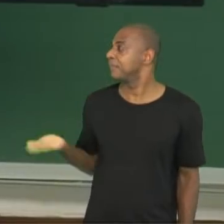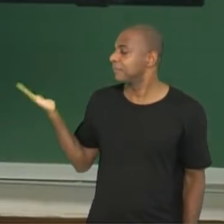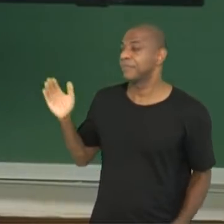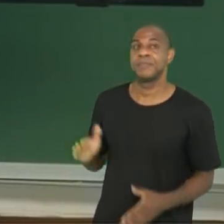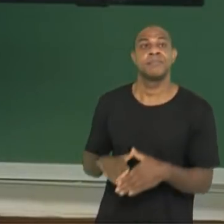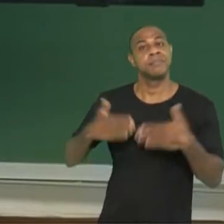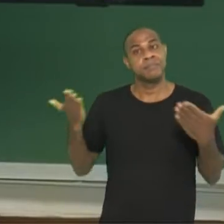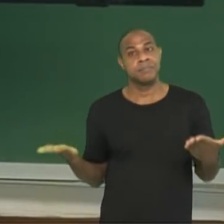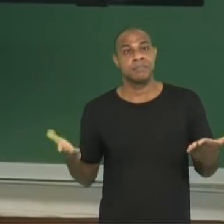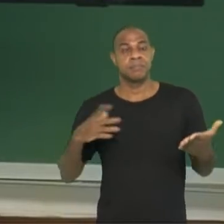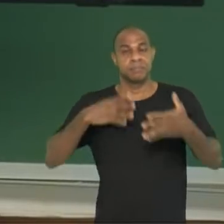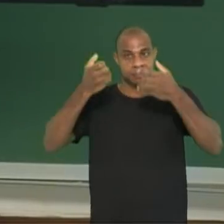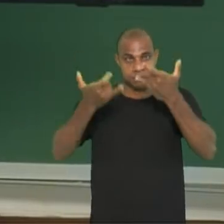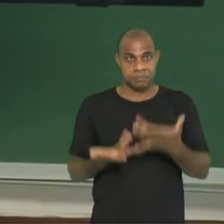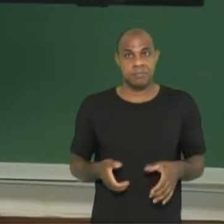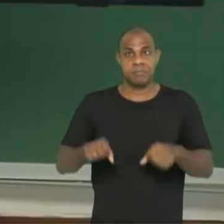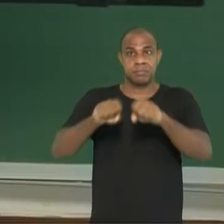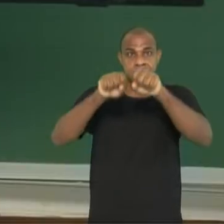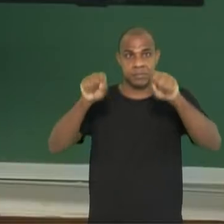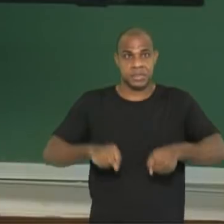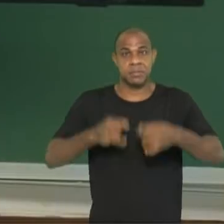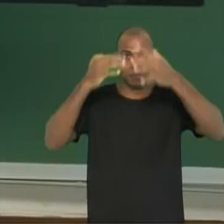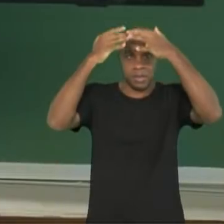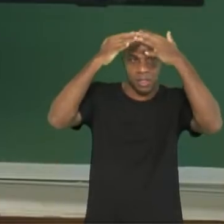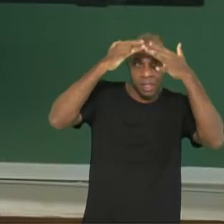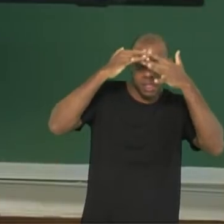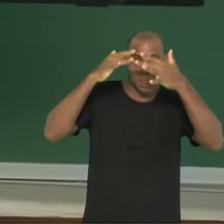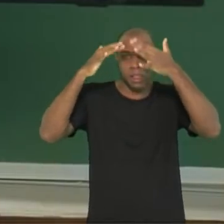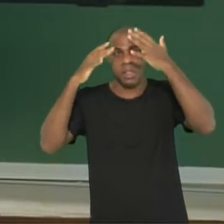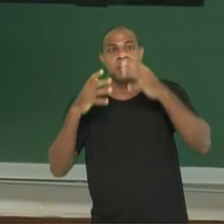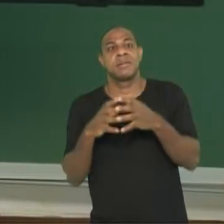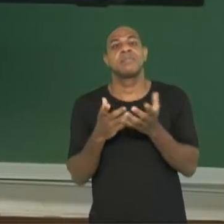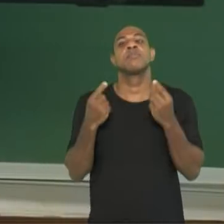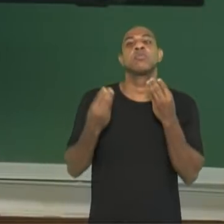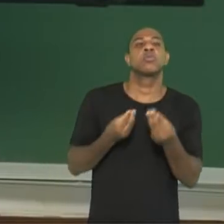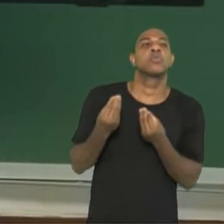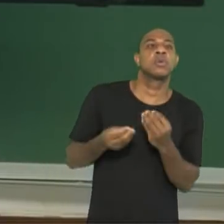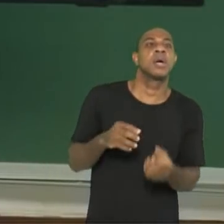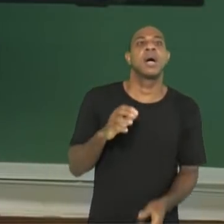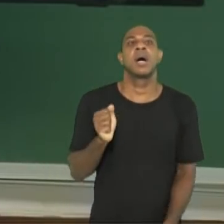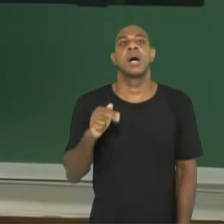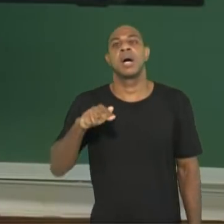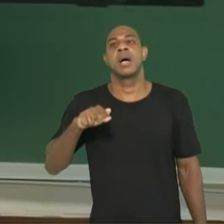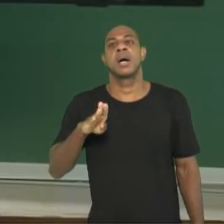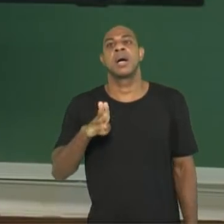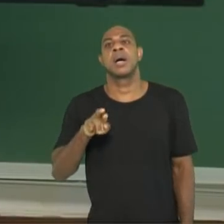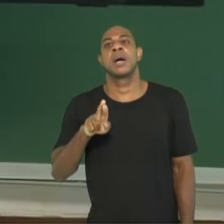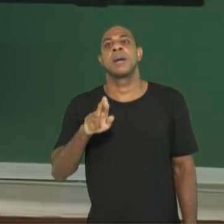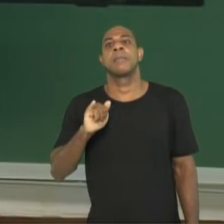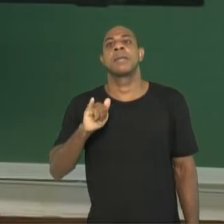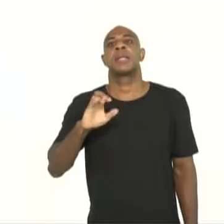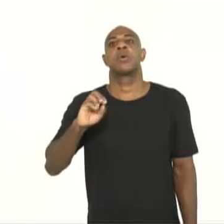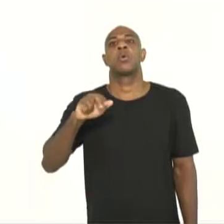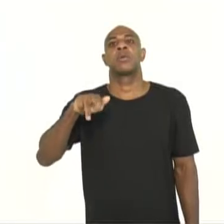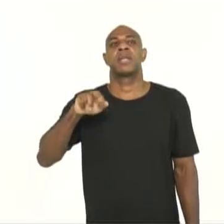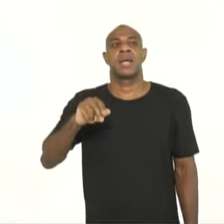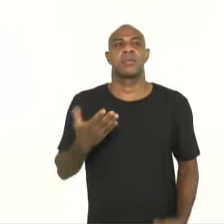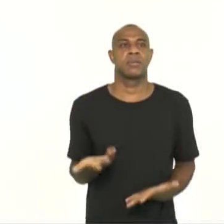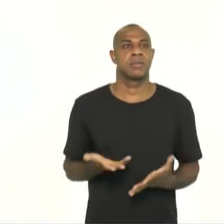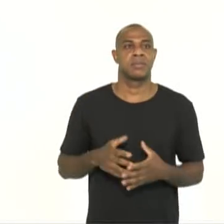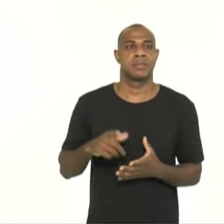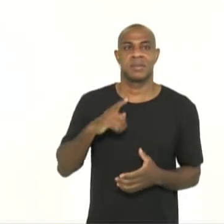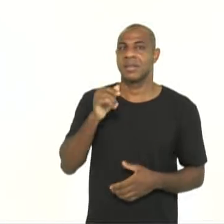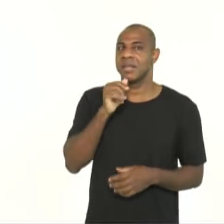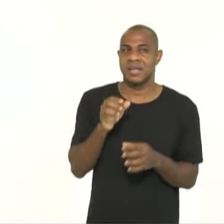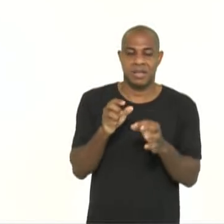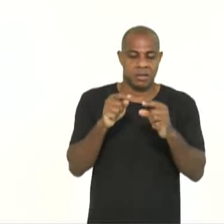Quando a gente fala de sistema nervoso desses animais, é um sistema nervoso ganglionar. Então aqui, ó, de verde, a gente tem os gânglios